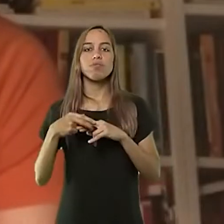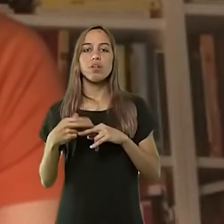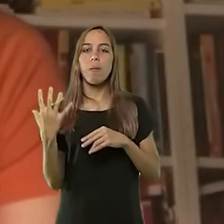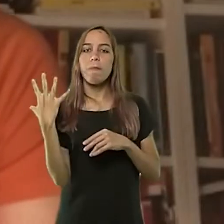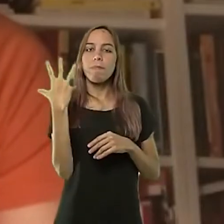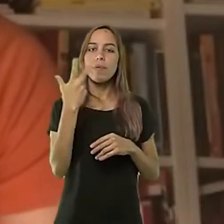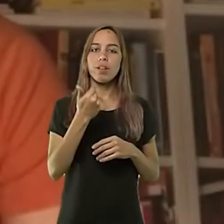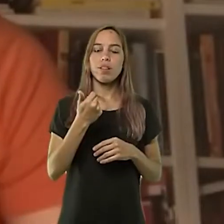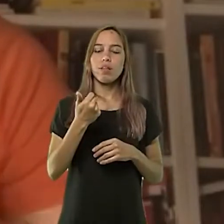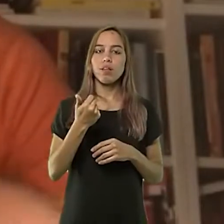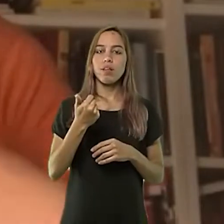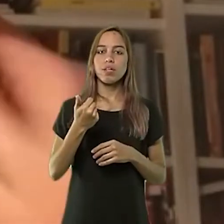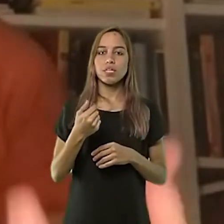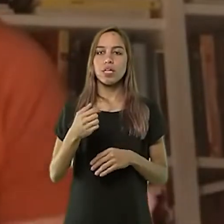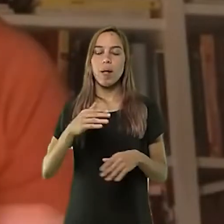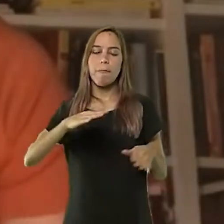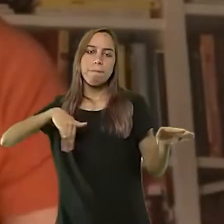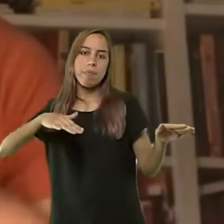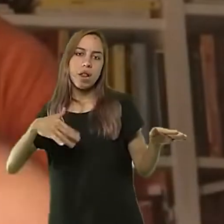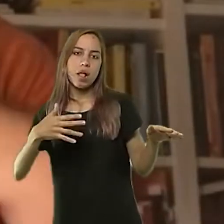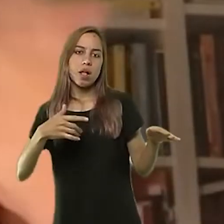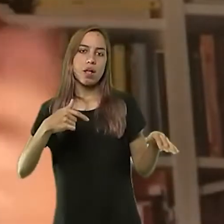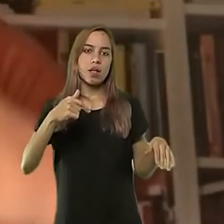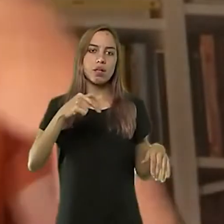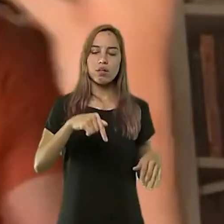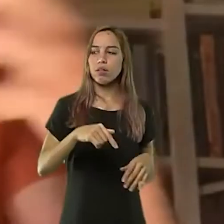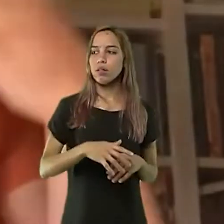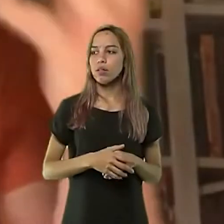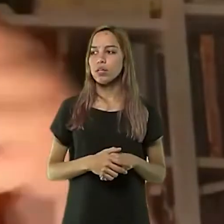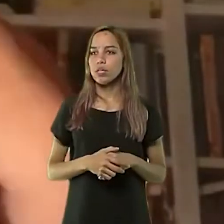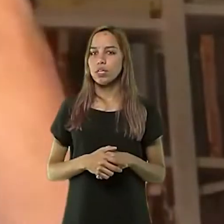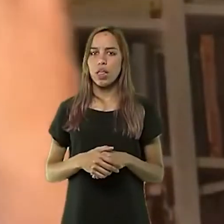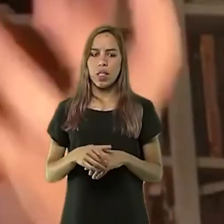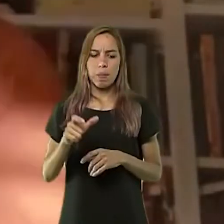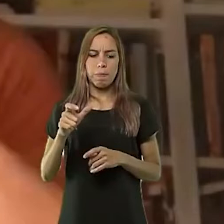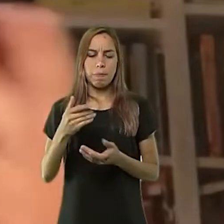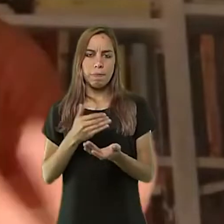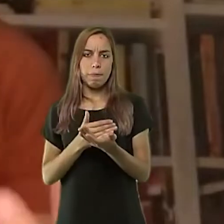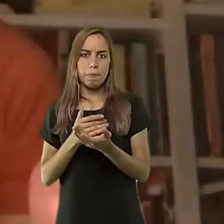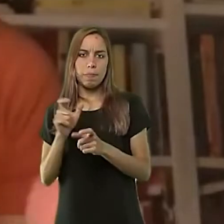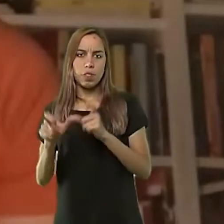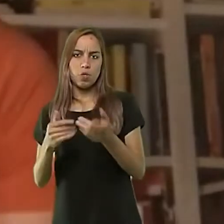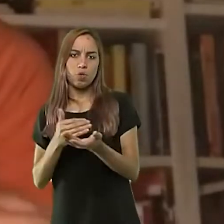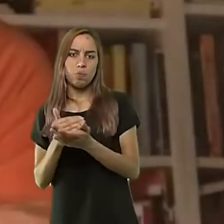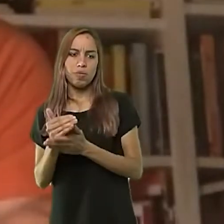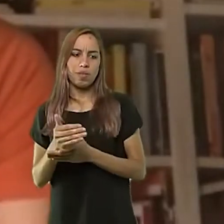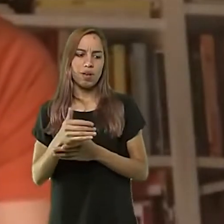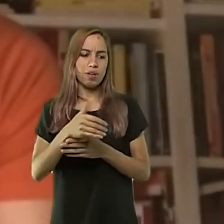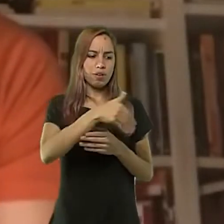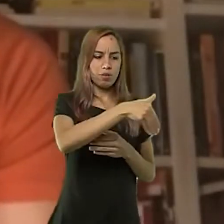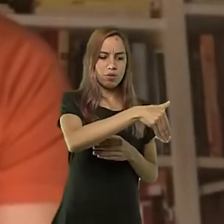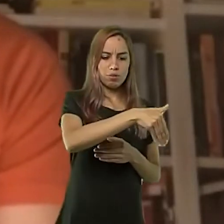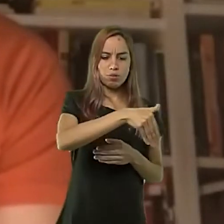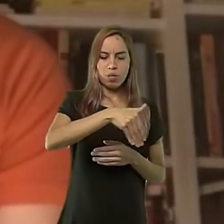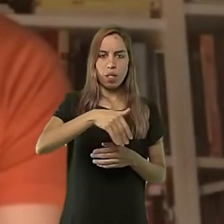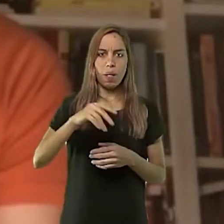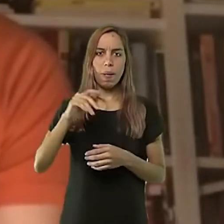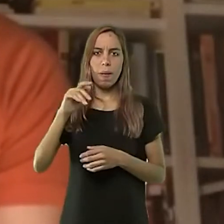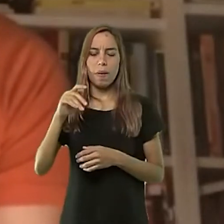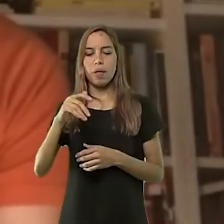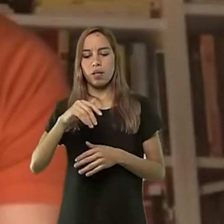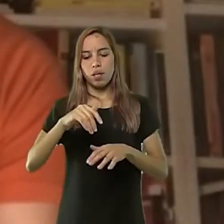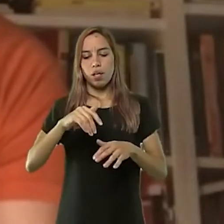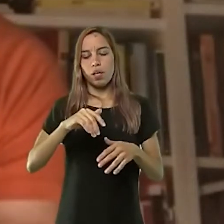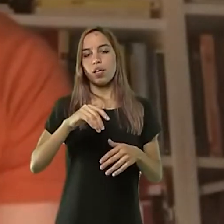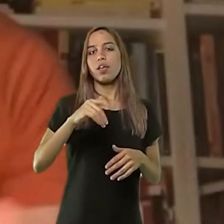que não houve legislação e as pessoas construíram prédios, hotéis, etc., junto às praias, estragando a paisagem natural e a beleza